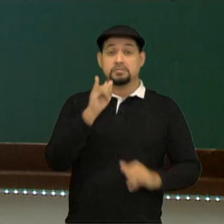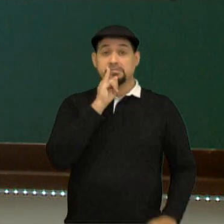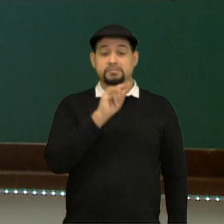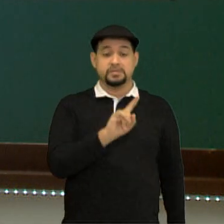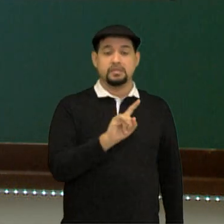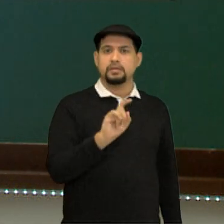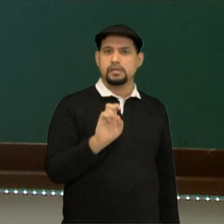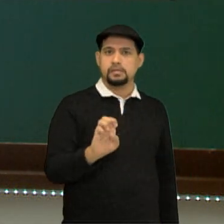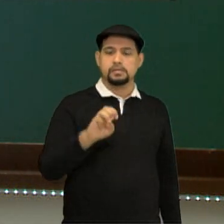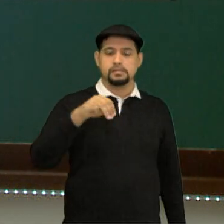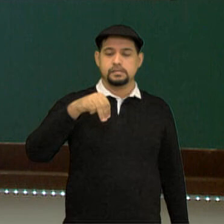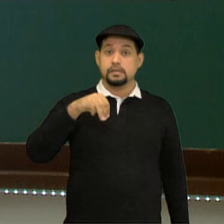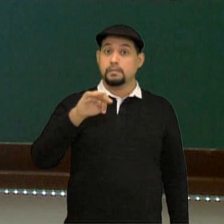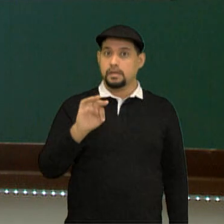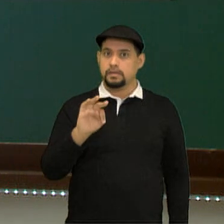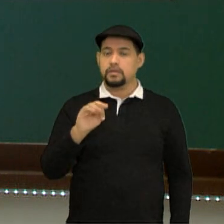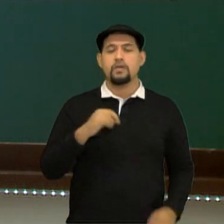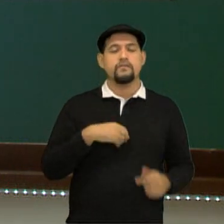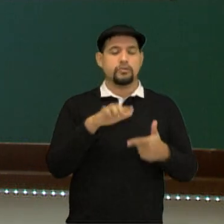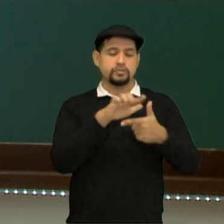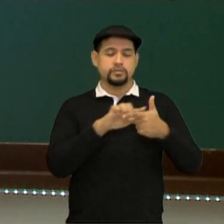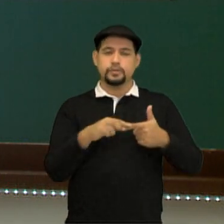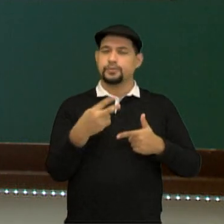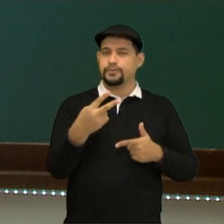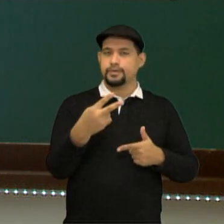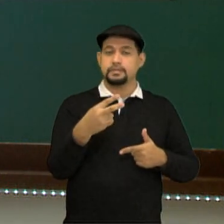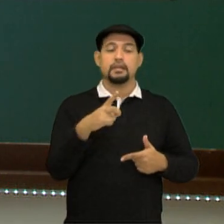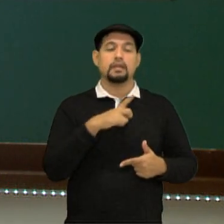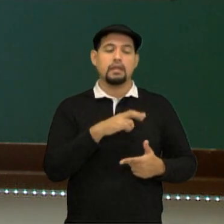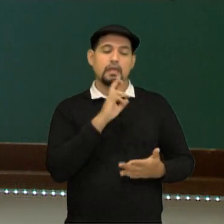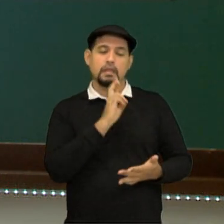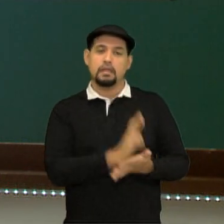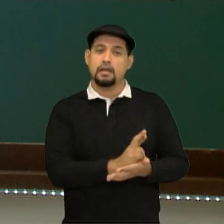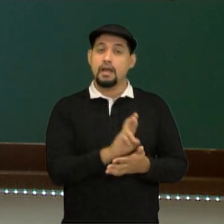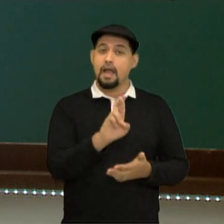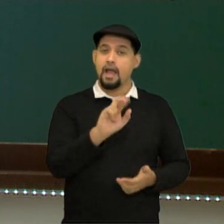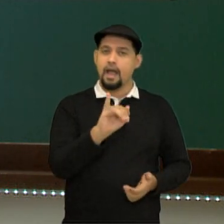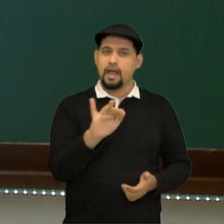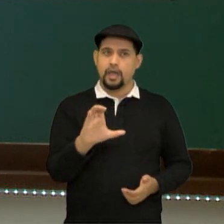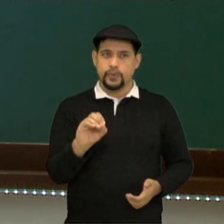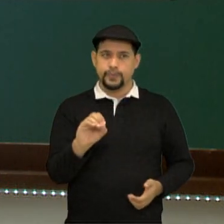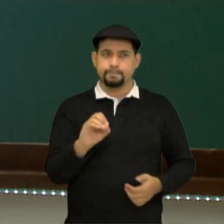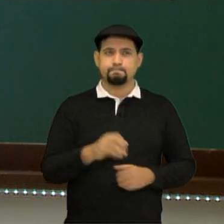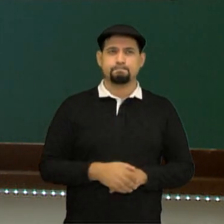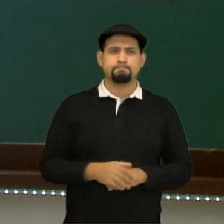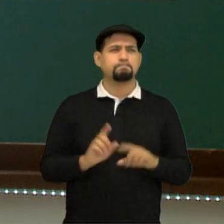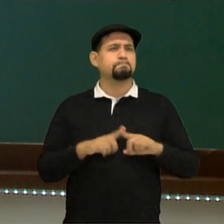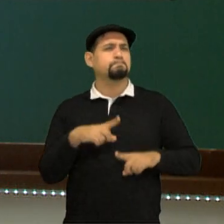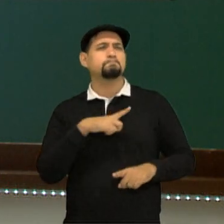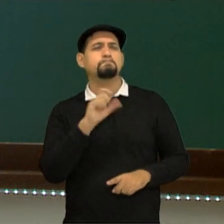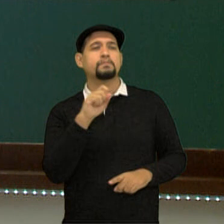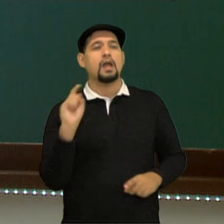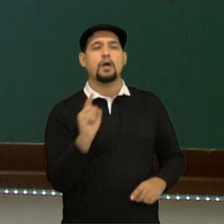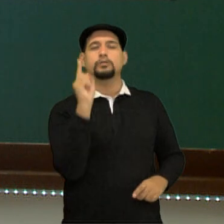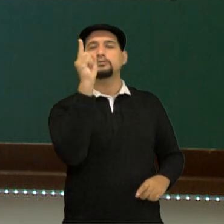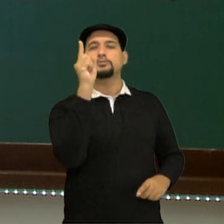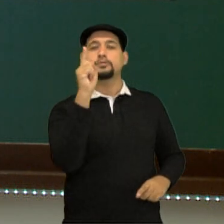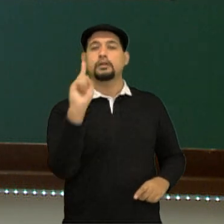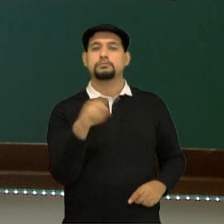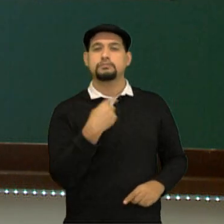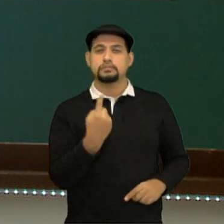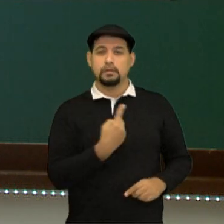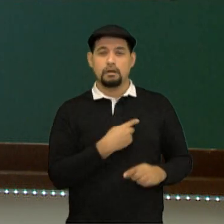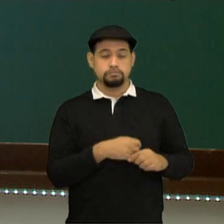15 metros. Eu vou dividir por 2, que vai dar o nosso raio, né? O diâmetro sempre é o dobro do raio. E temos a altura do